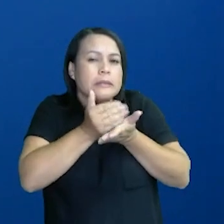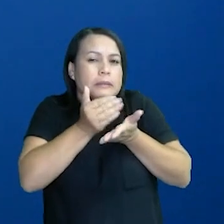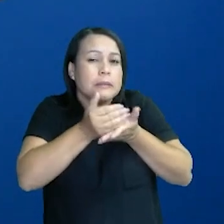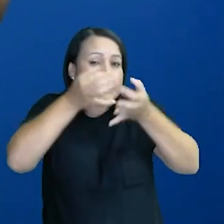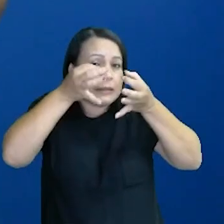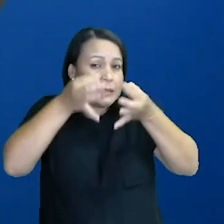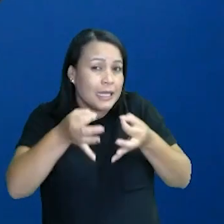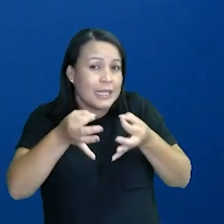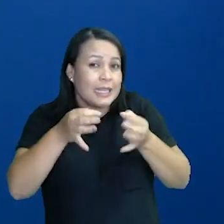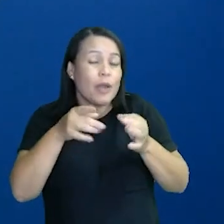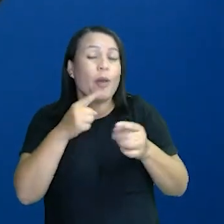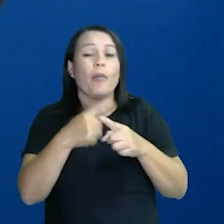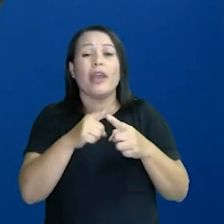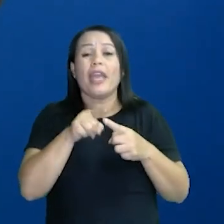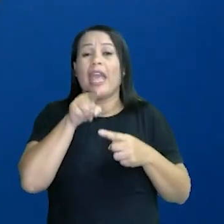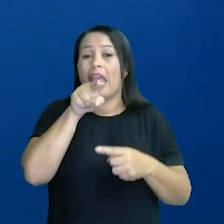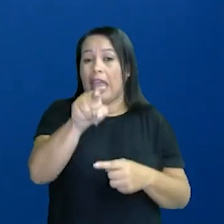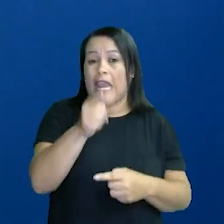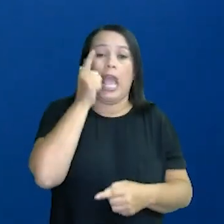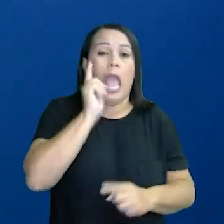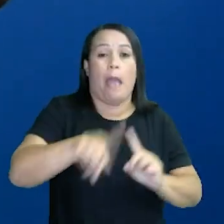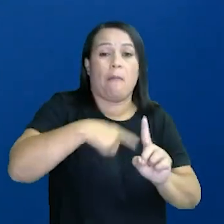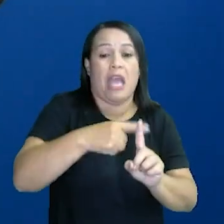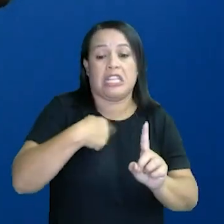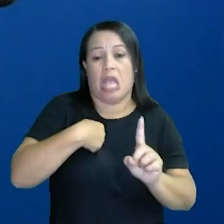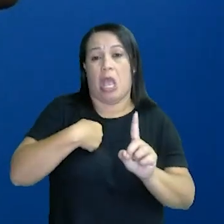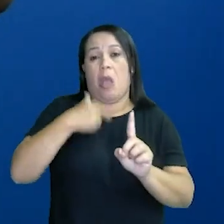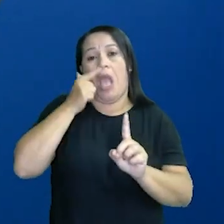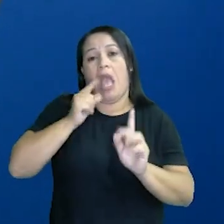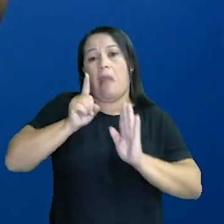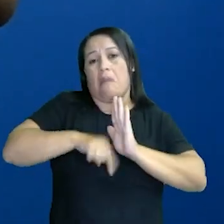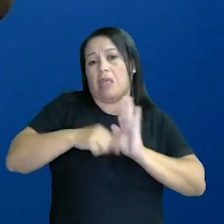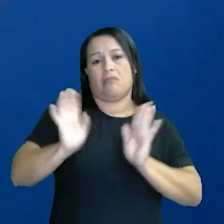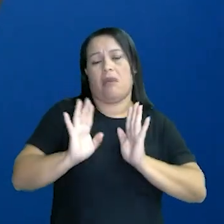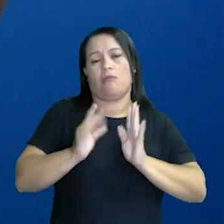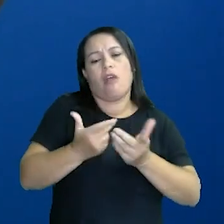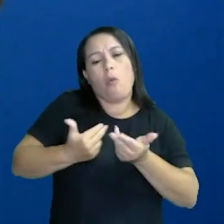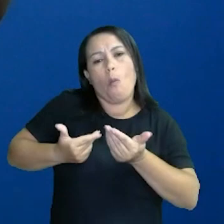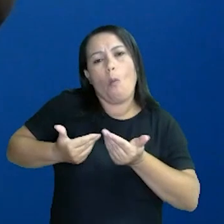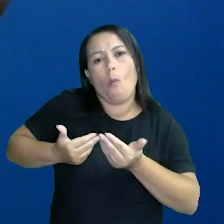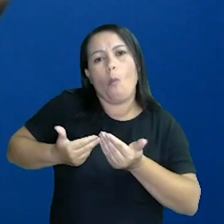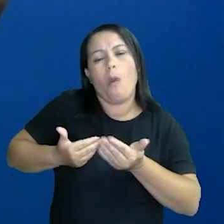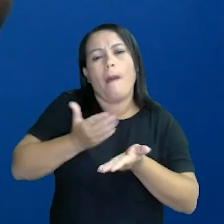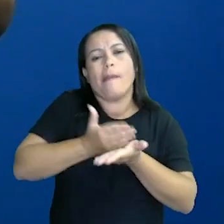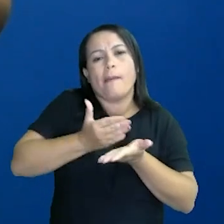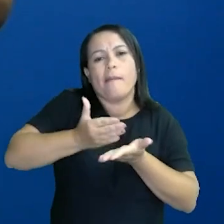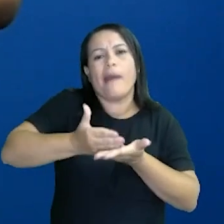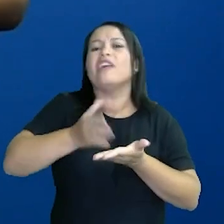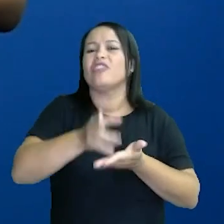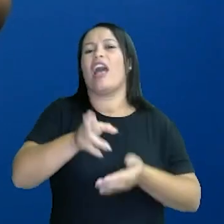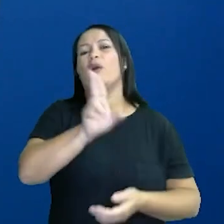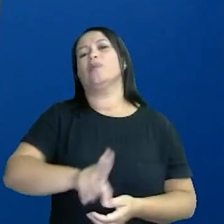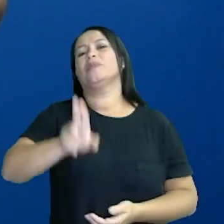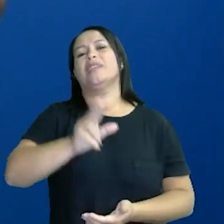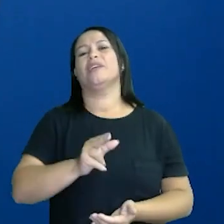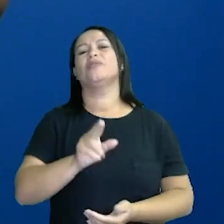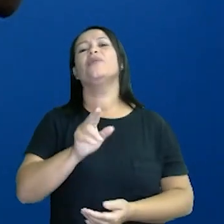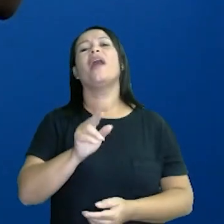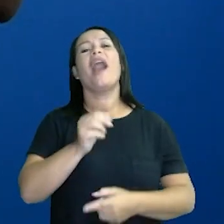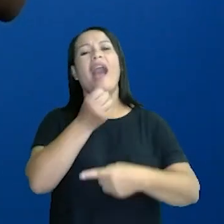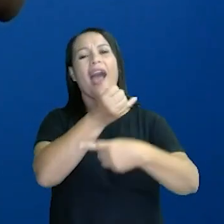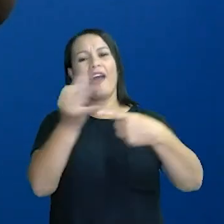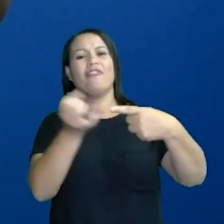certinho, né? Nem para o seu irmão ficar com chocolate a mais e você não ficar com chocolate de menos, né? Aí, nós já estamos usando a